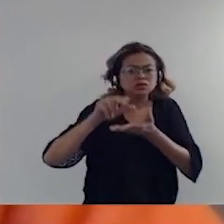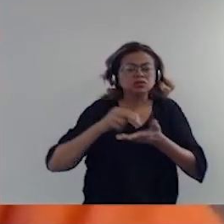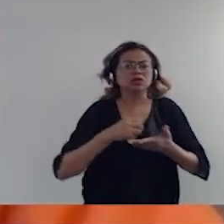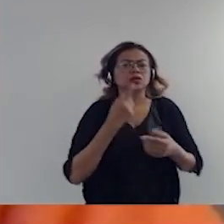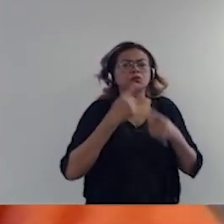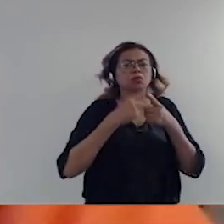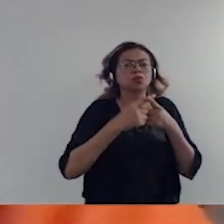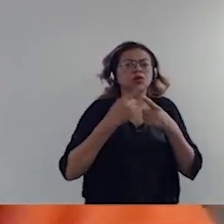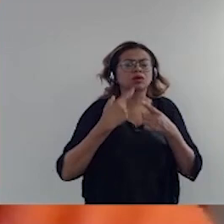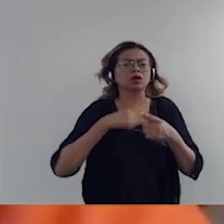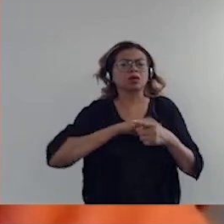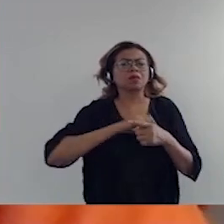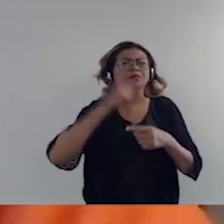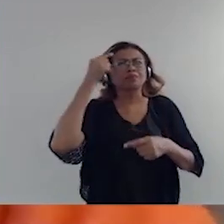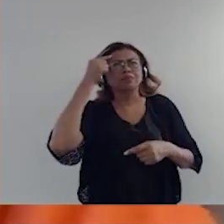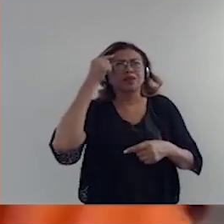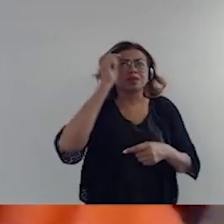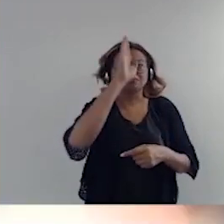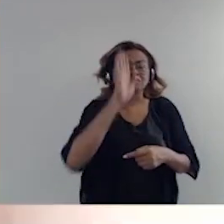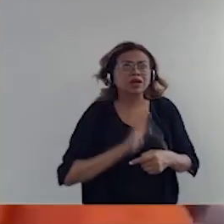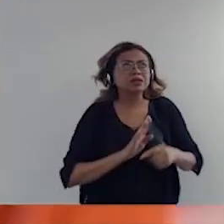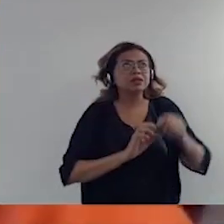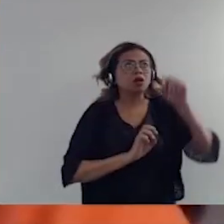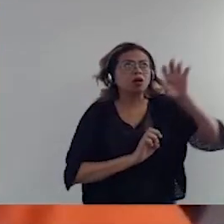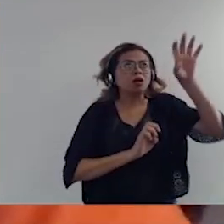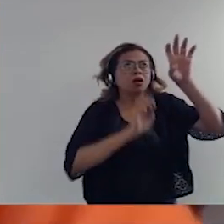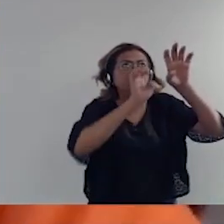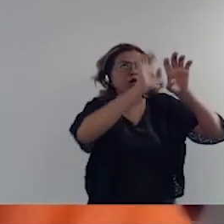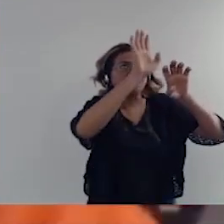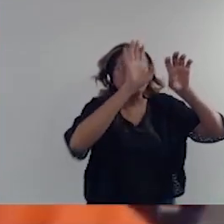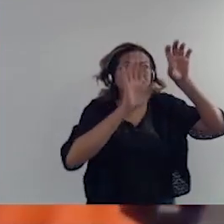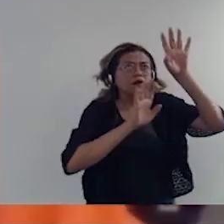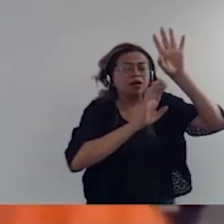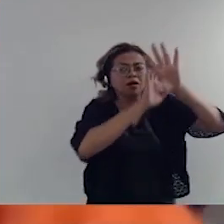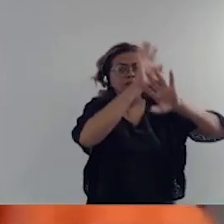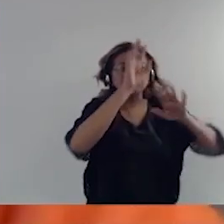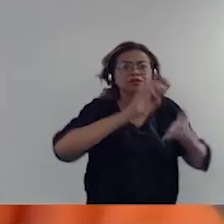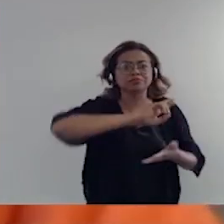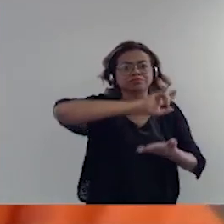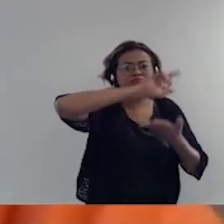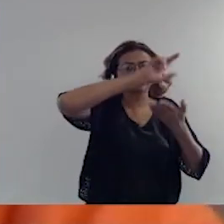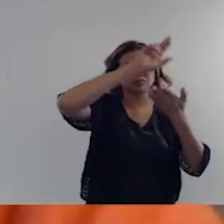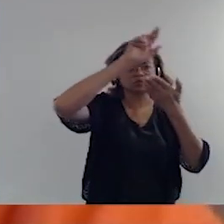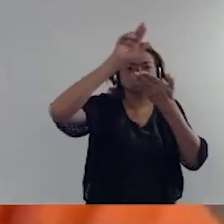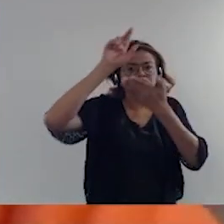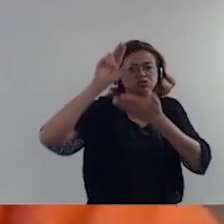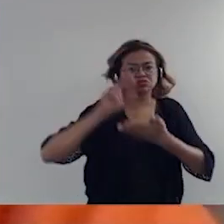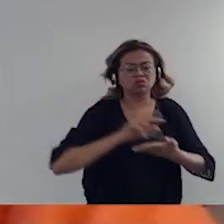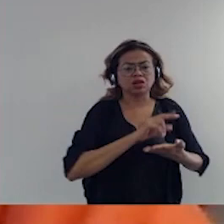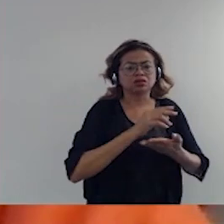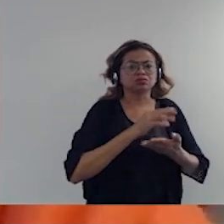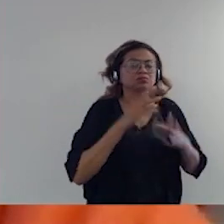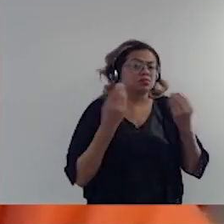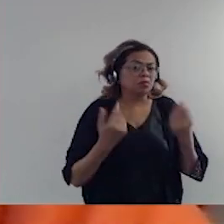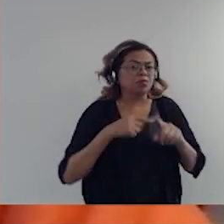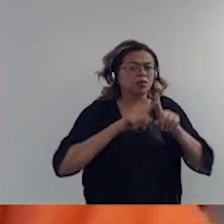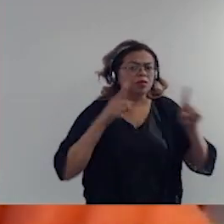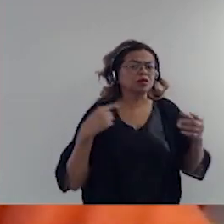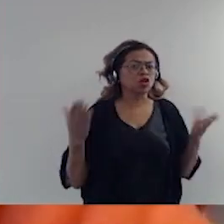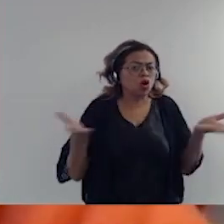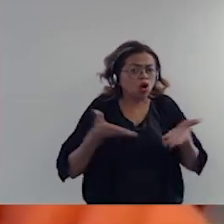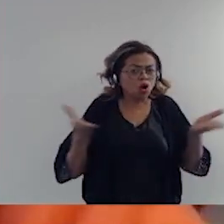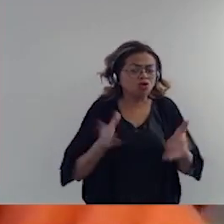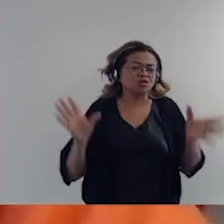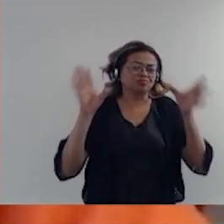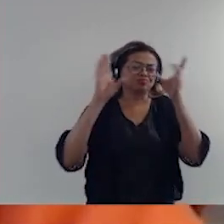diferenciadas, porque pensar o Brasil é pensar o Brasil como um todo, nesse diálogo realmente e efetivamente democrático.